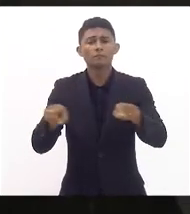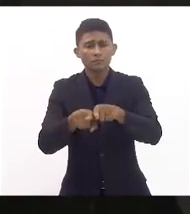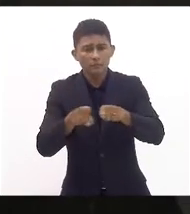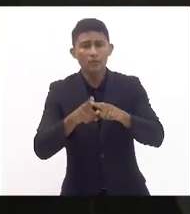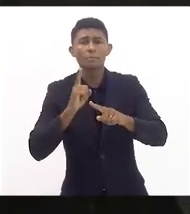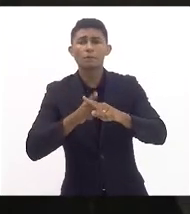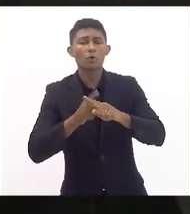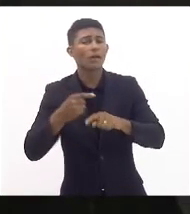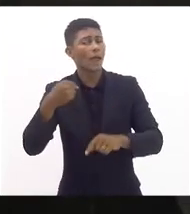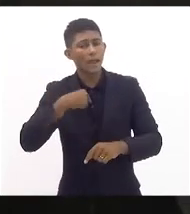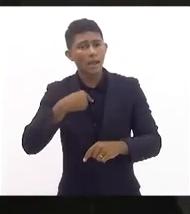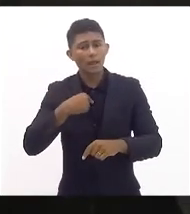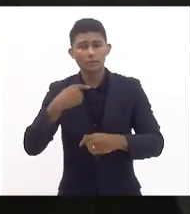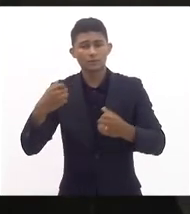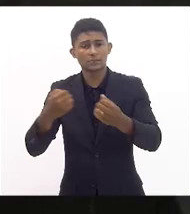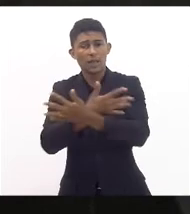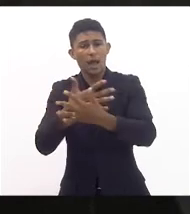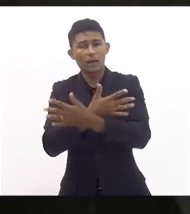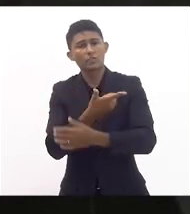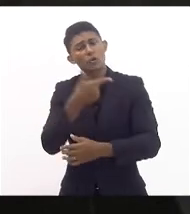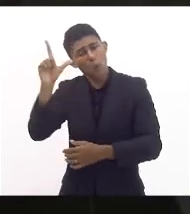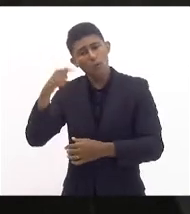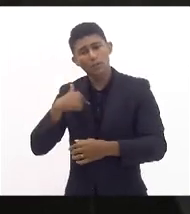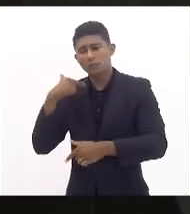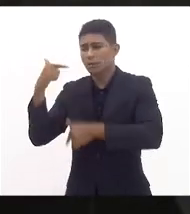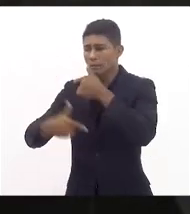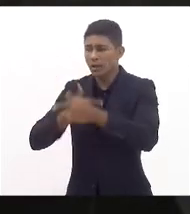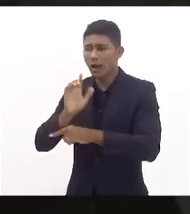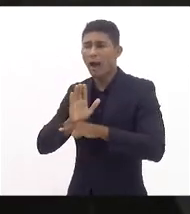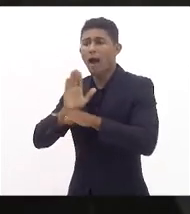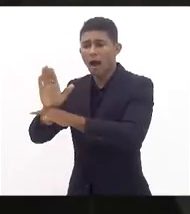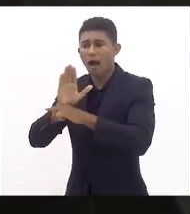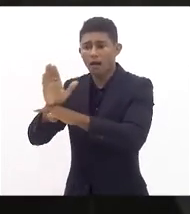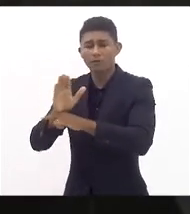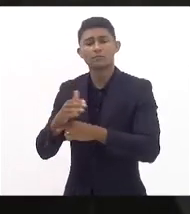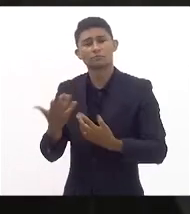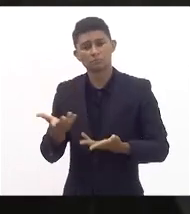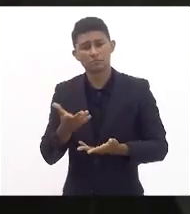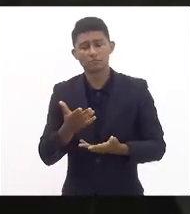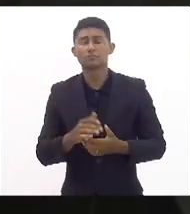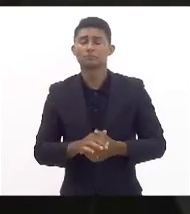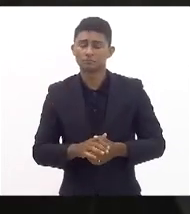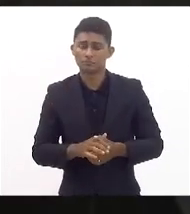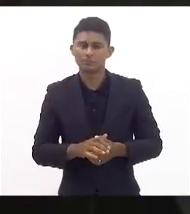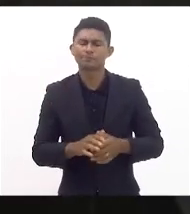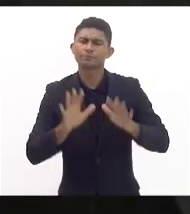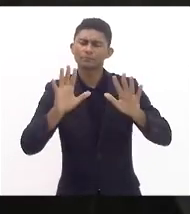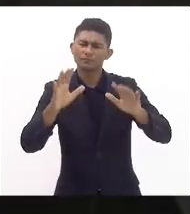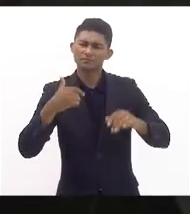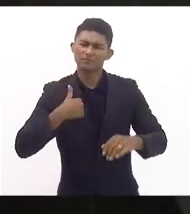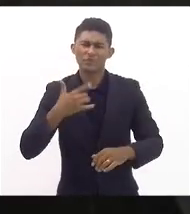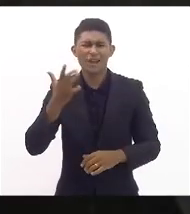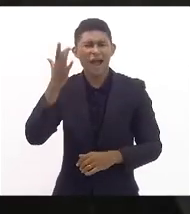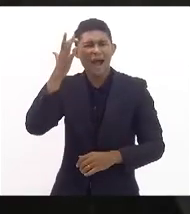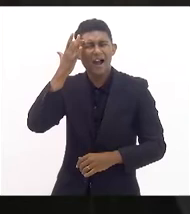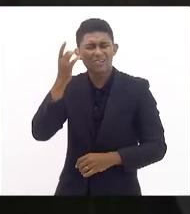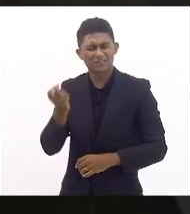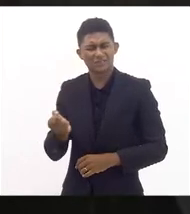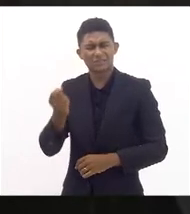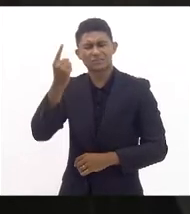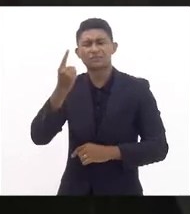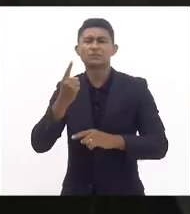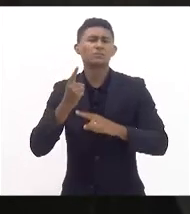outras cidades, porque somos deputados dos 92 municípios. O que me causa estranheza é, muitas